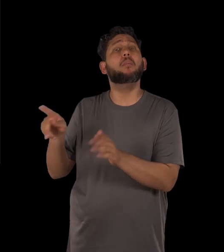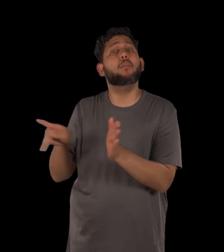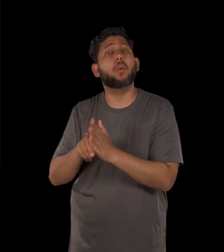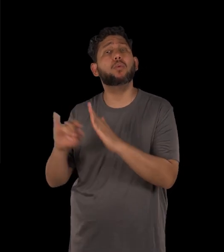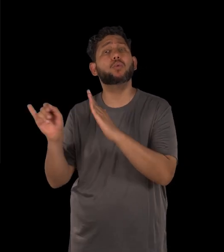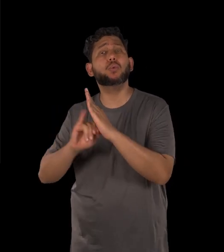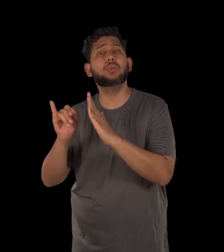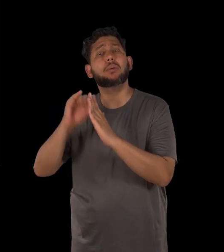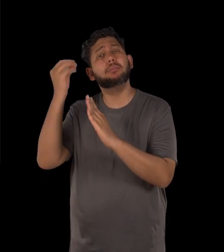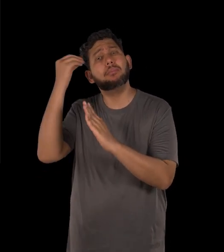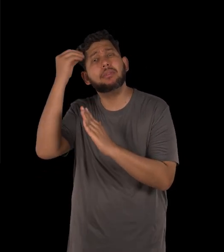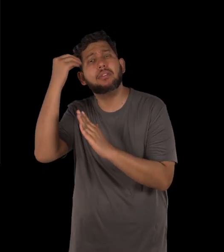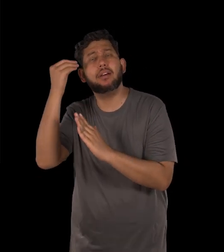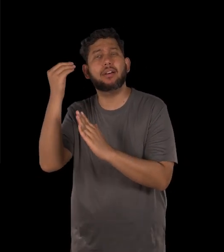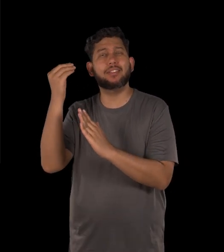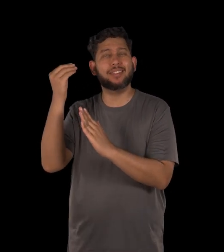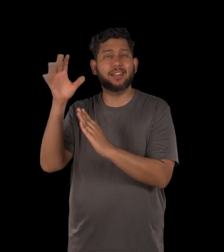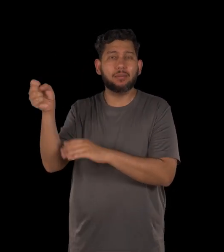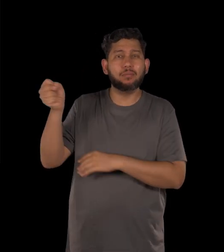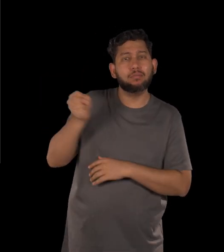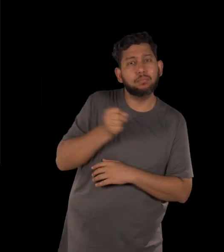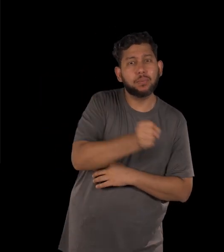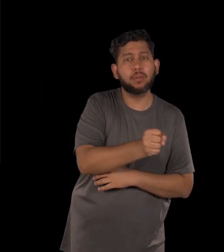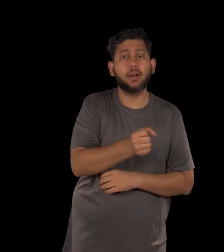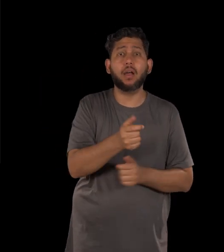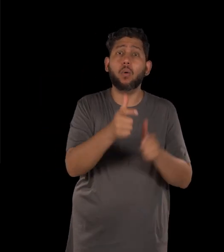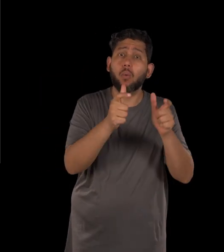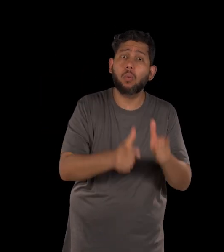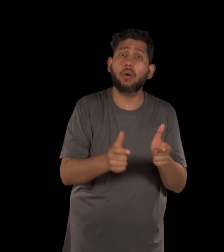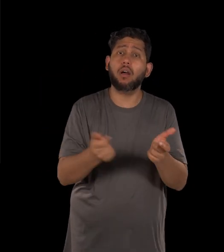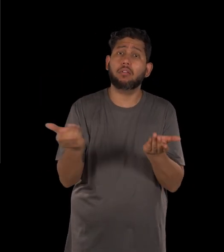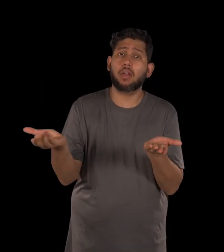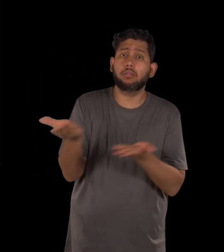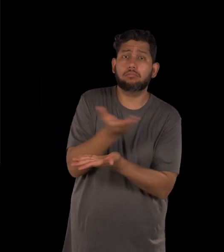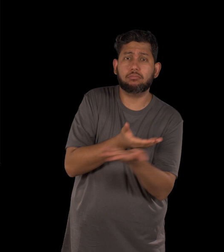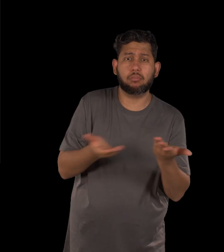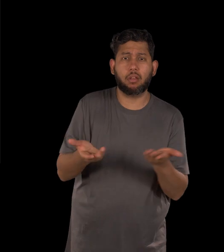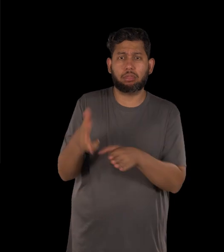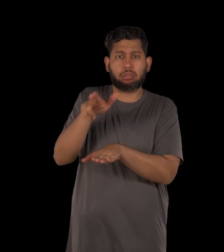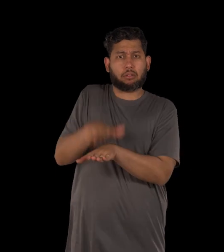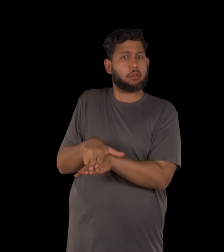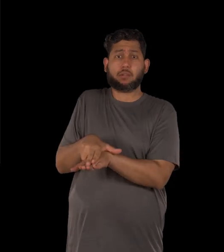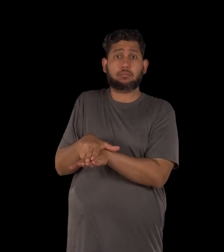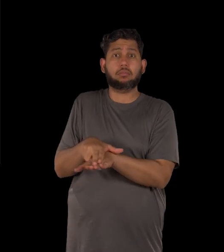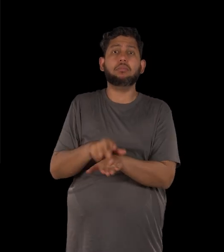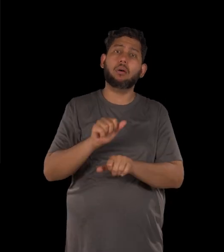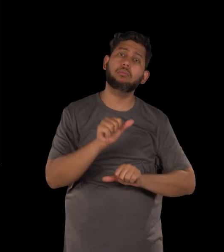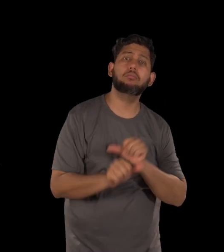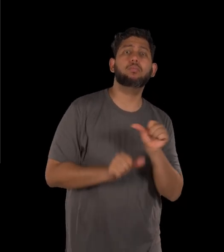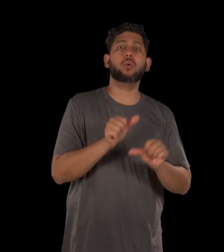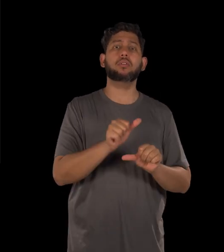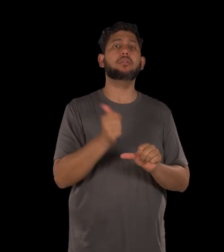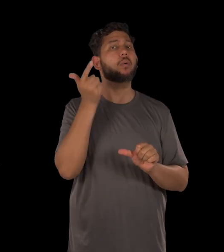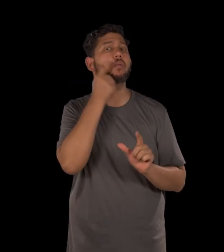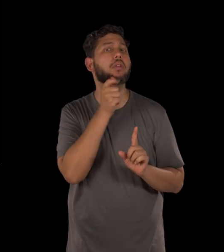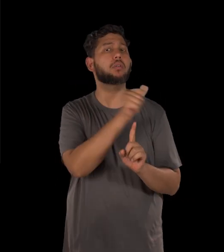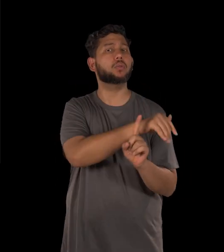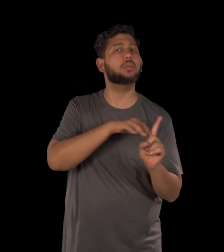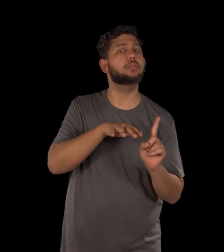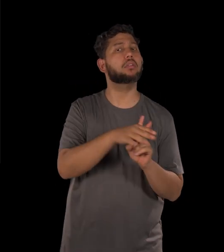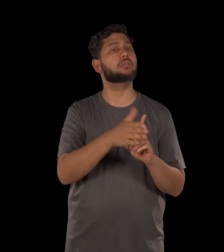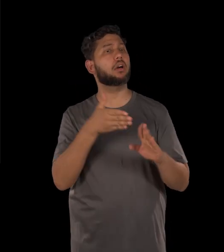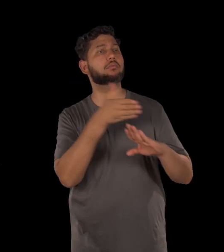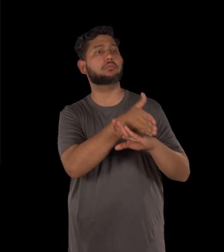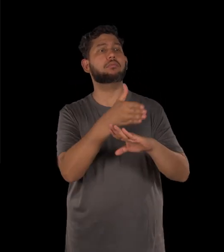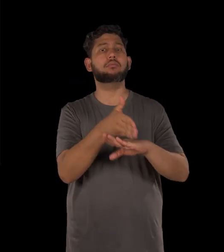psiquiátricas, sendo um espaço intermediário entre a internação e a reabilitação social, preparando os enfermos para